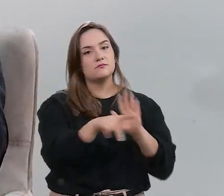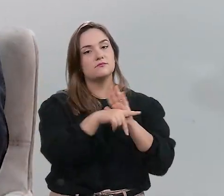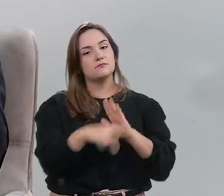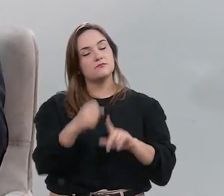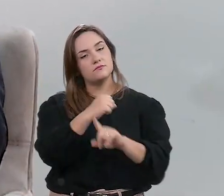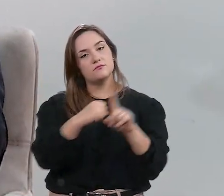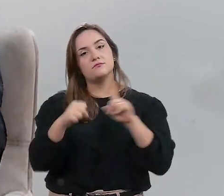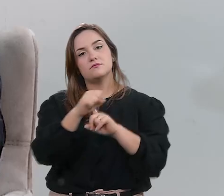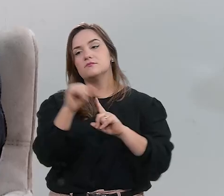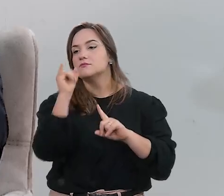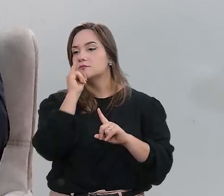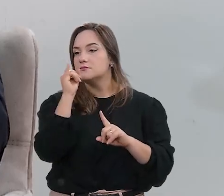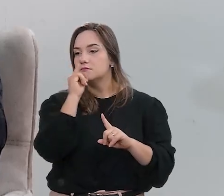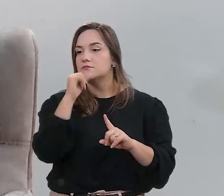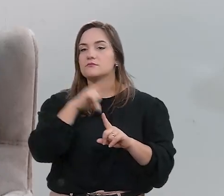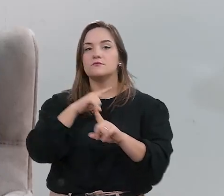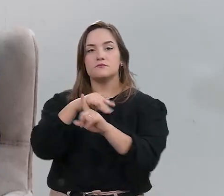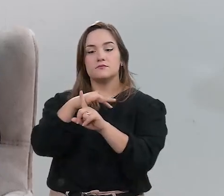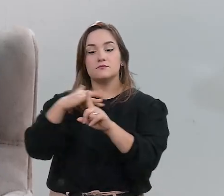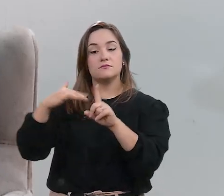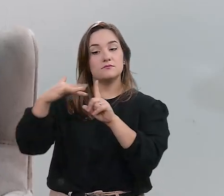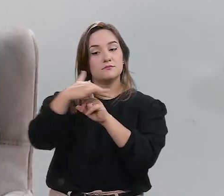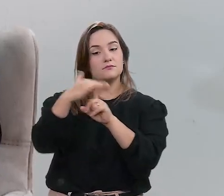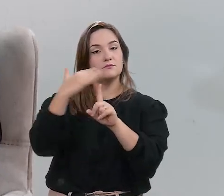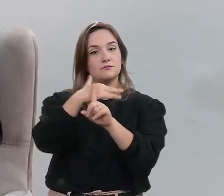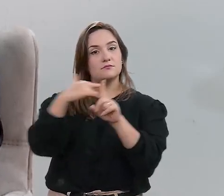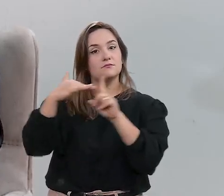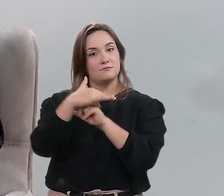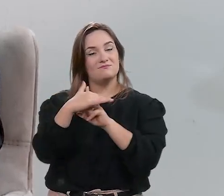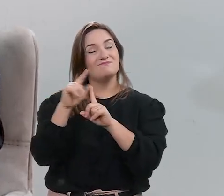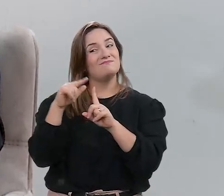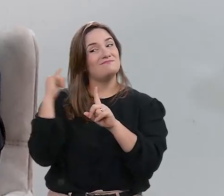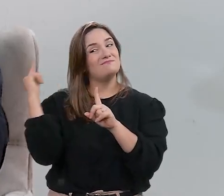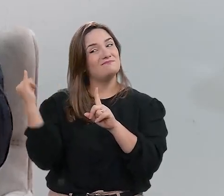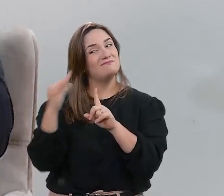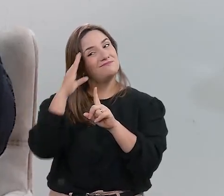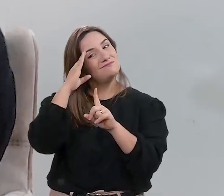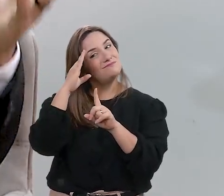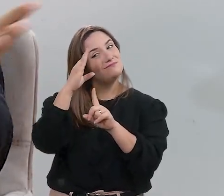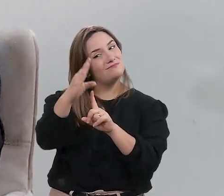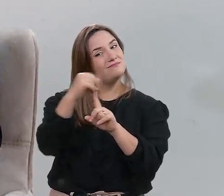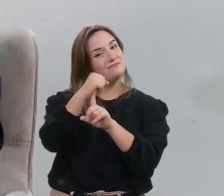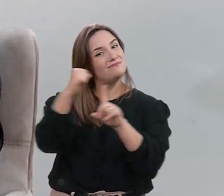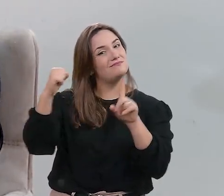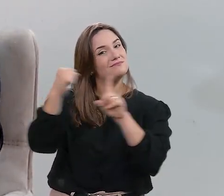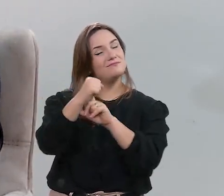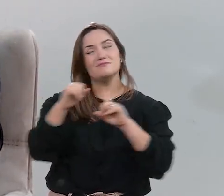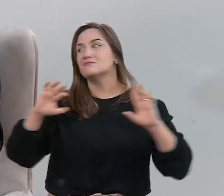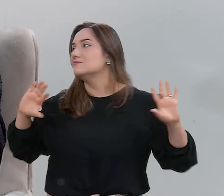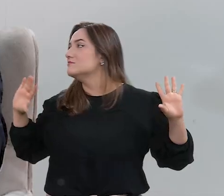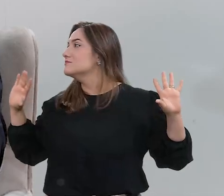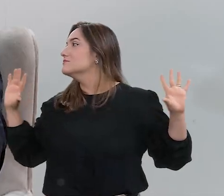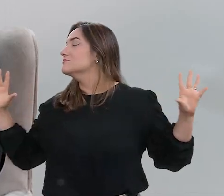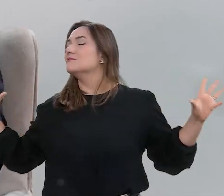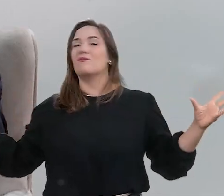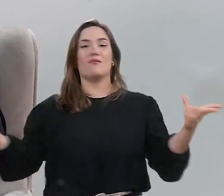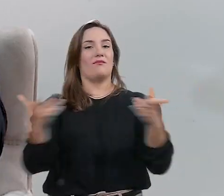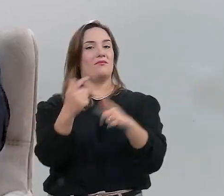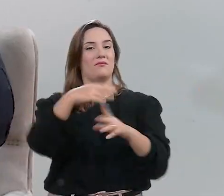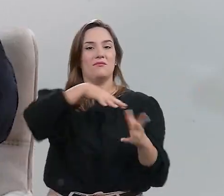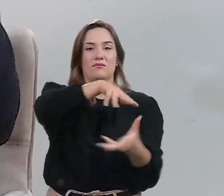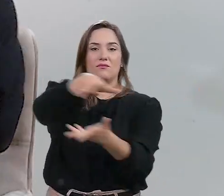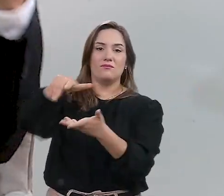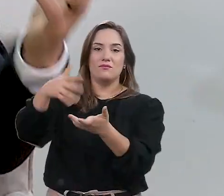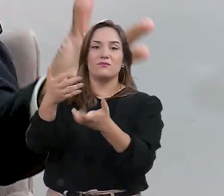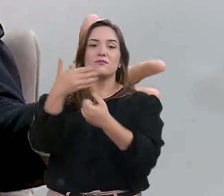do meio ambiente hoje, que é uma questão muito cara para toda a sociedade do mundo de um modo geral, na defesa do